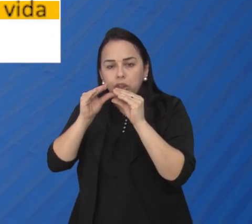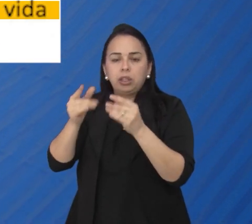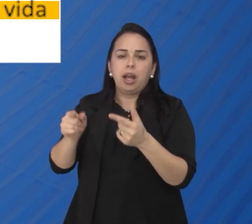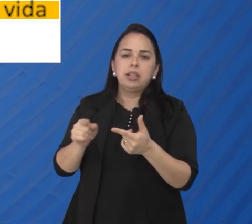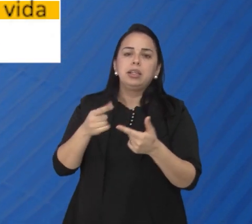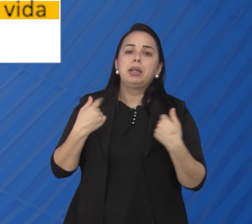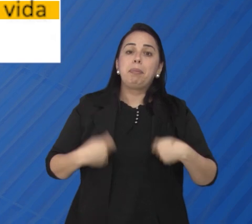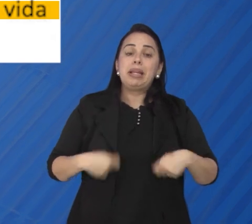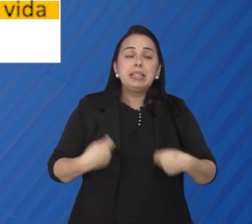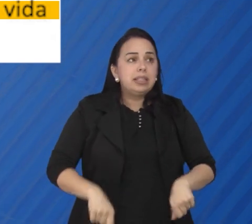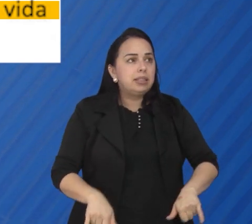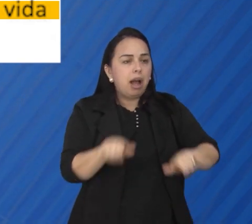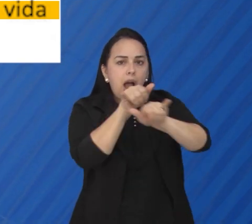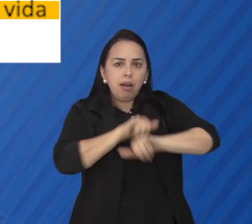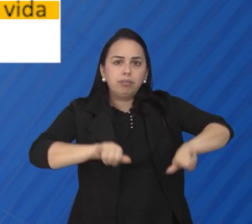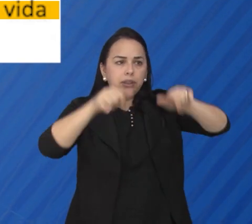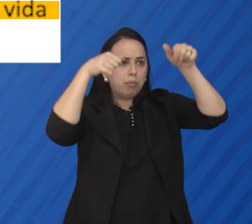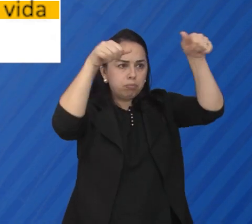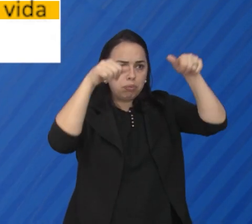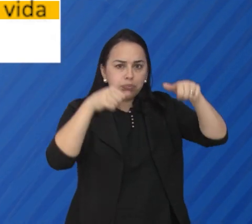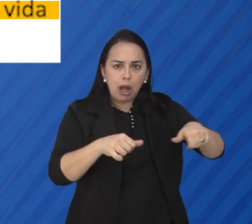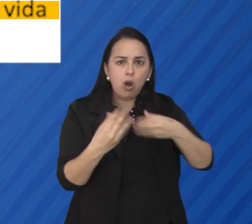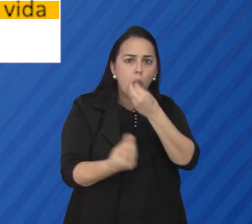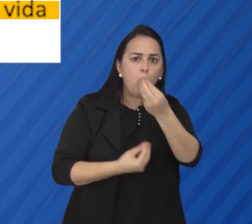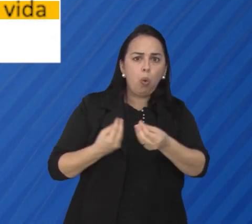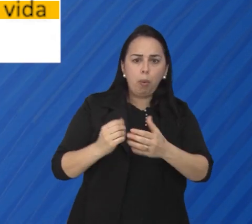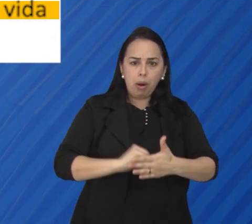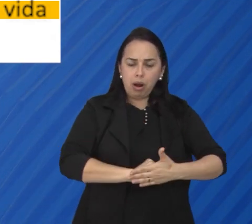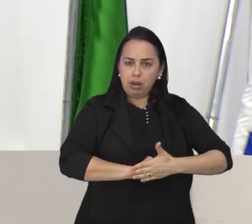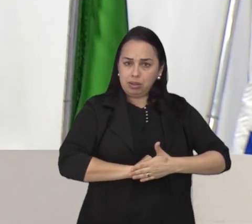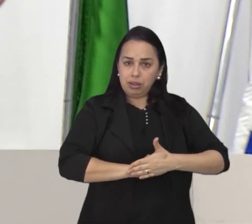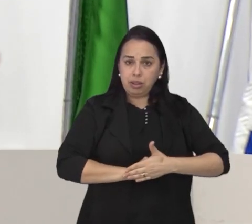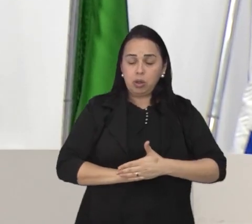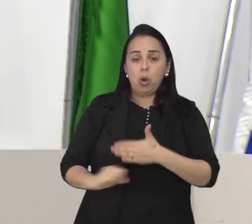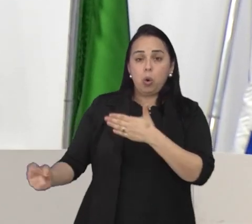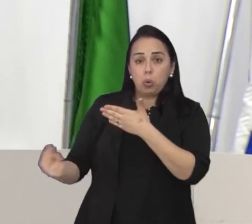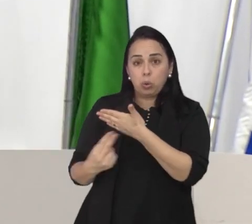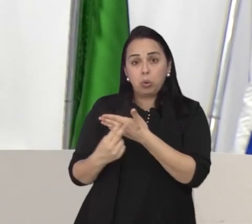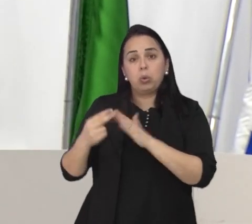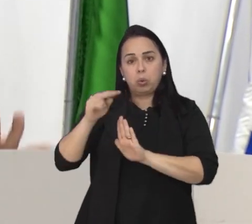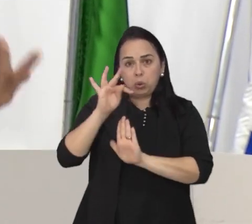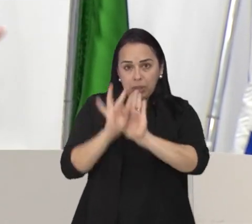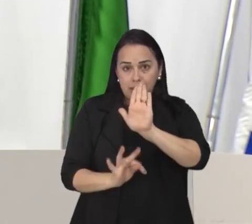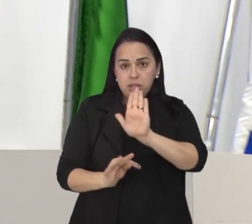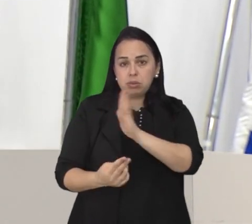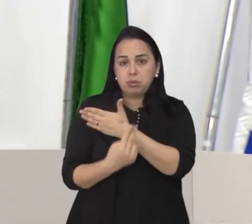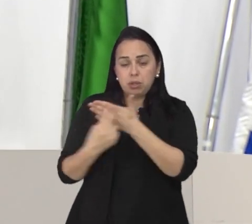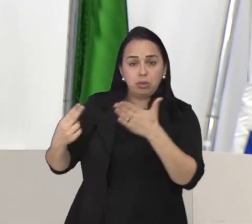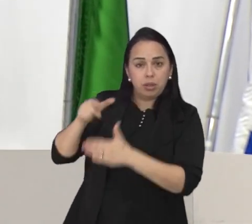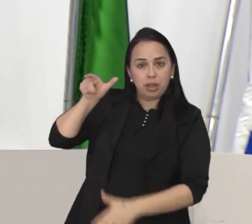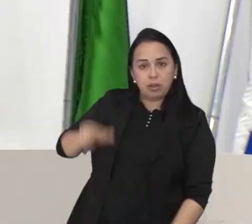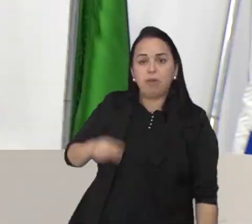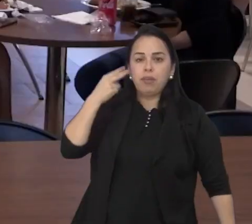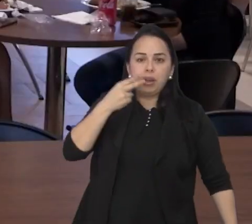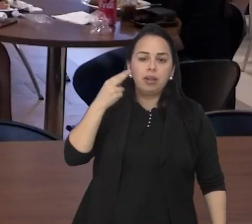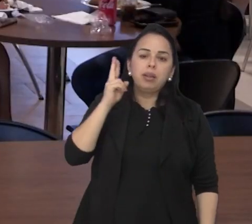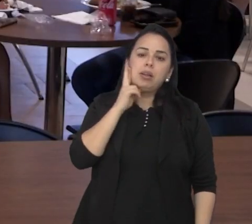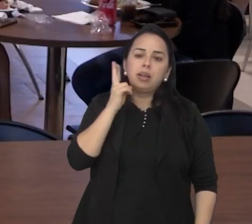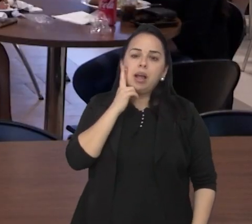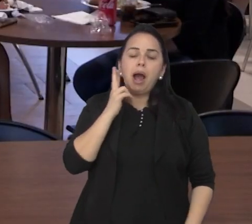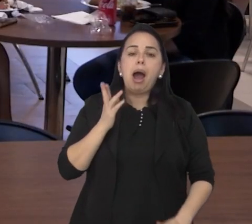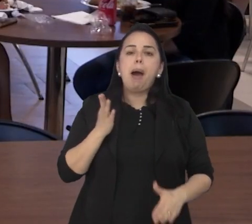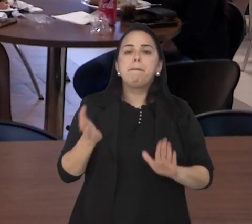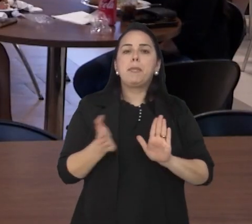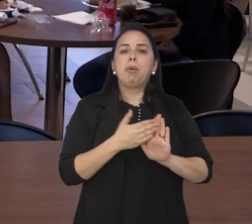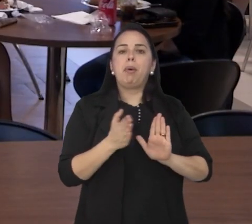fixarem cartazes que demonstram a aplicação do procedimento. O texto é de autoria do vereador Renato Santiago e a